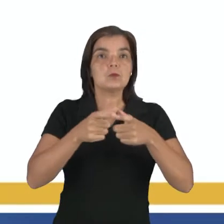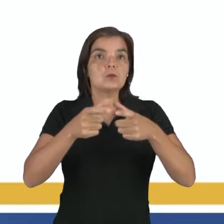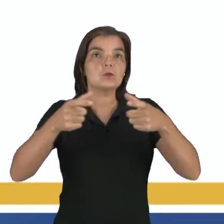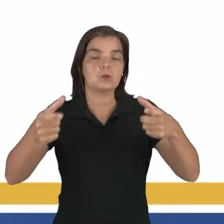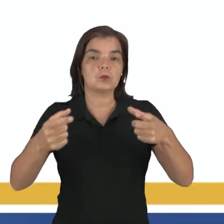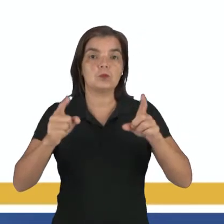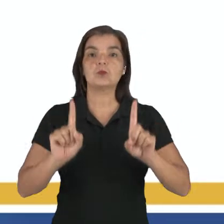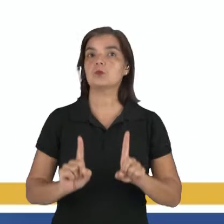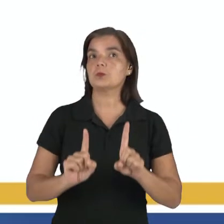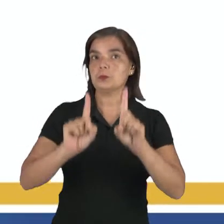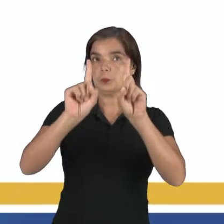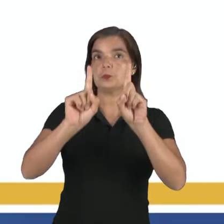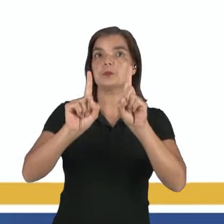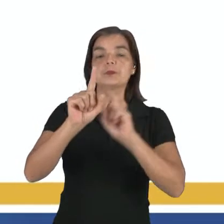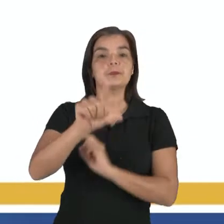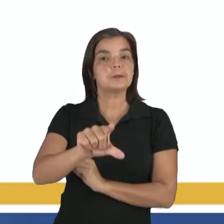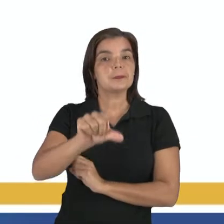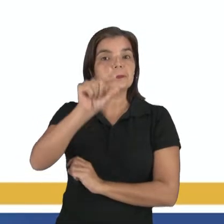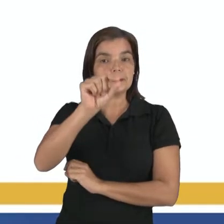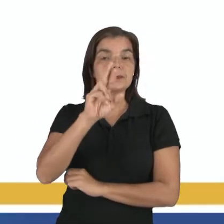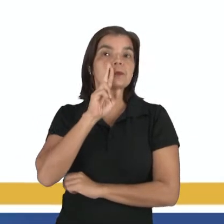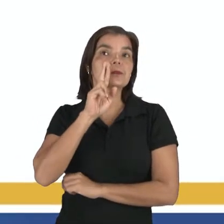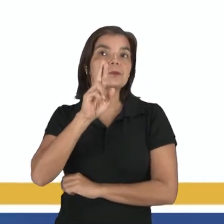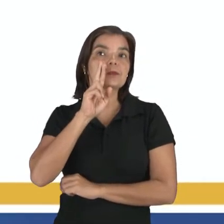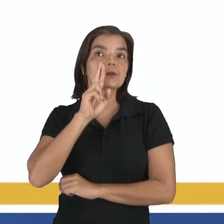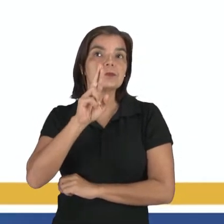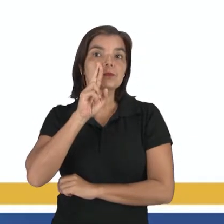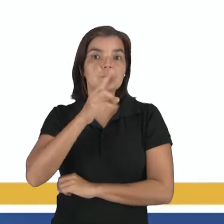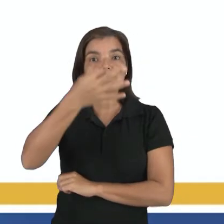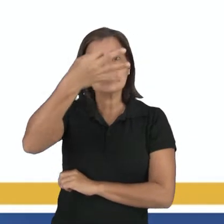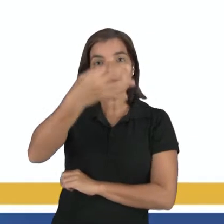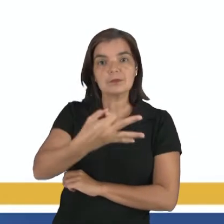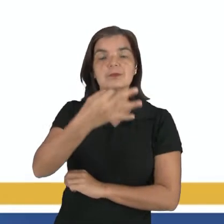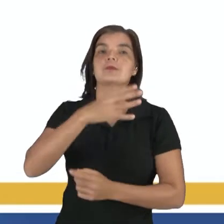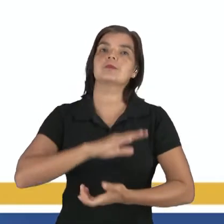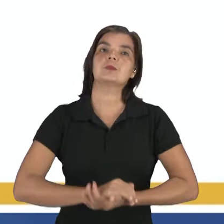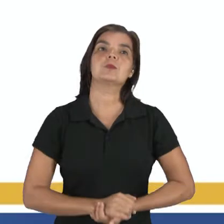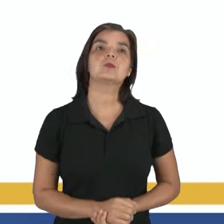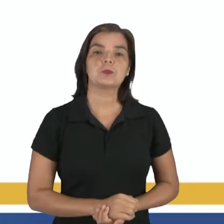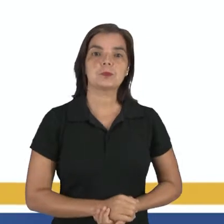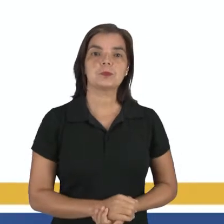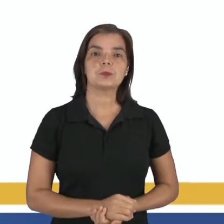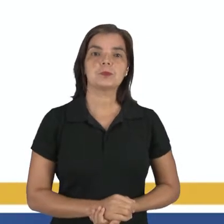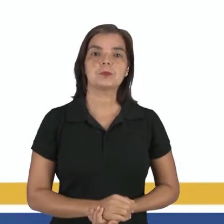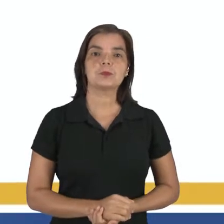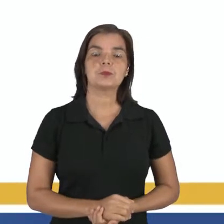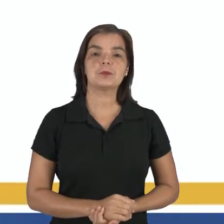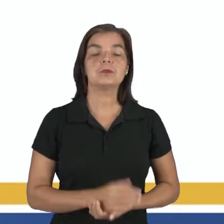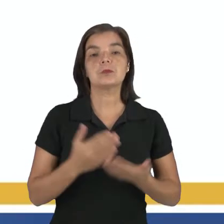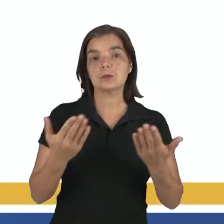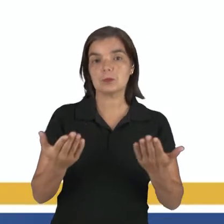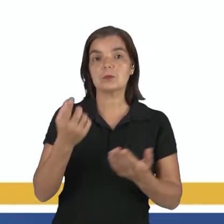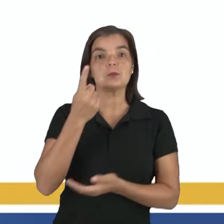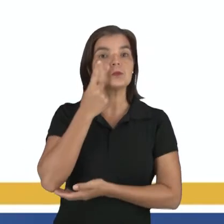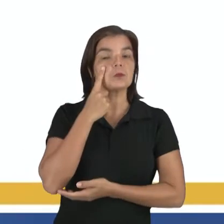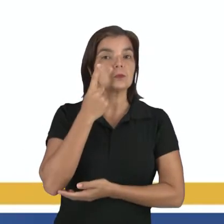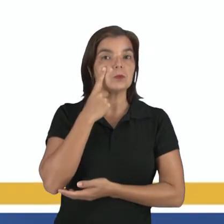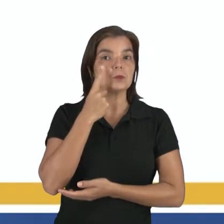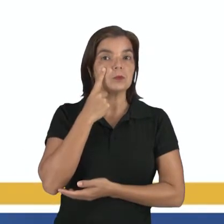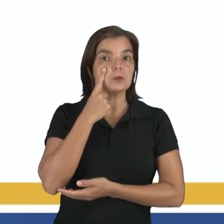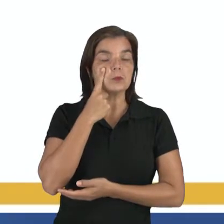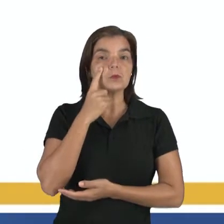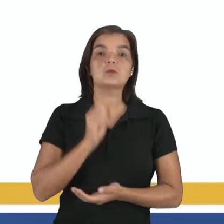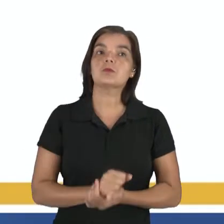respeito da grandeza proporcionais assinale a seguir a alternativa que for correta bom então olhem bem